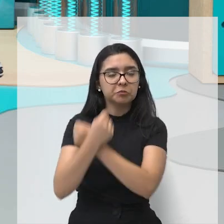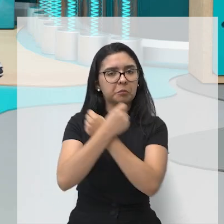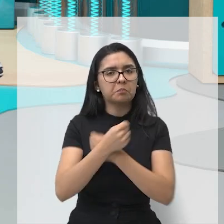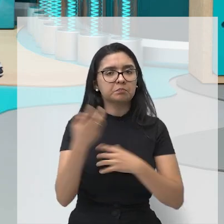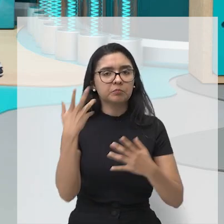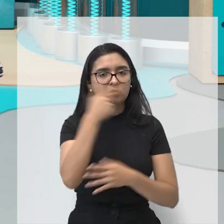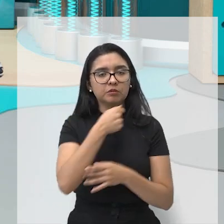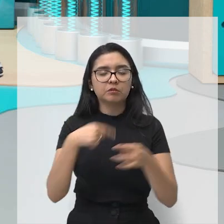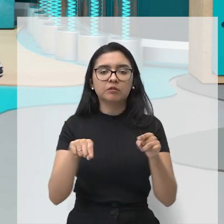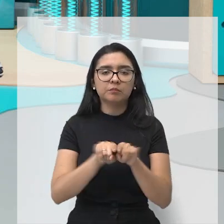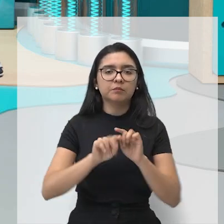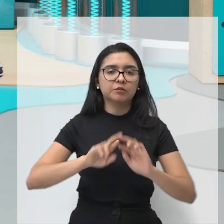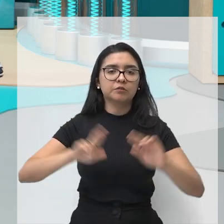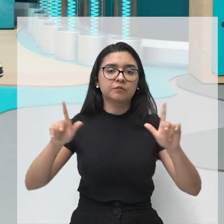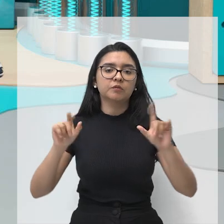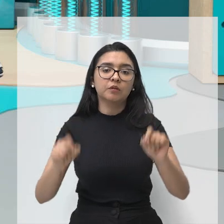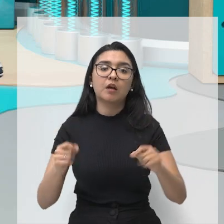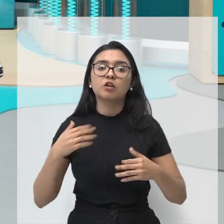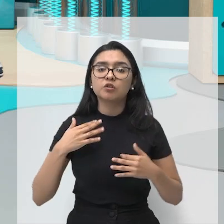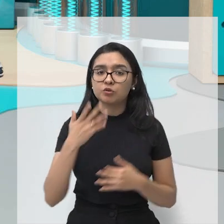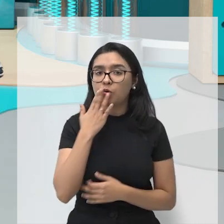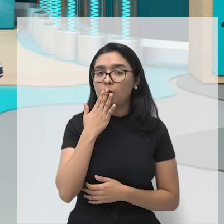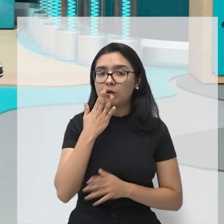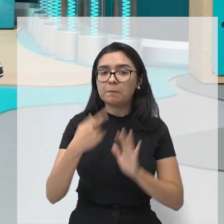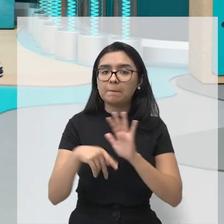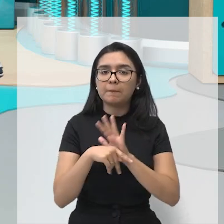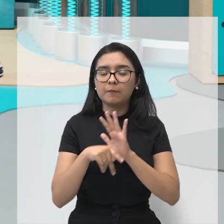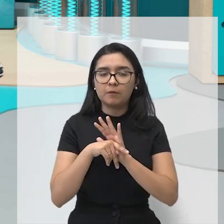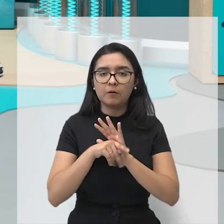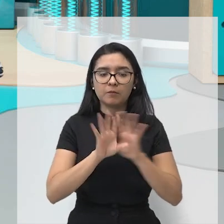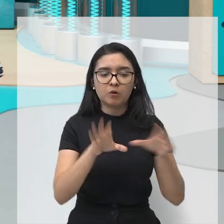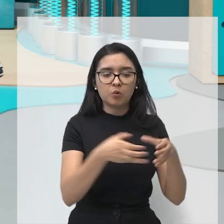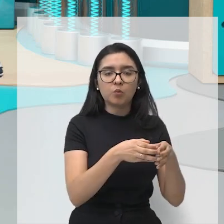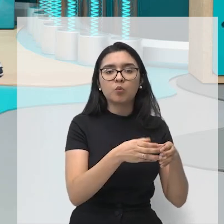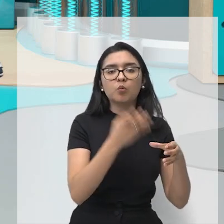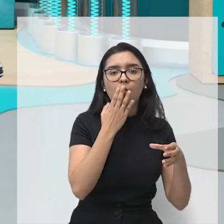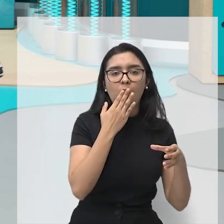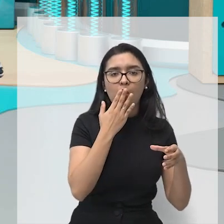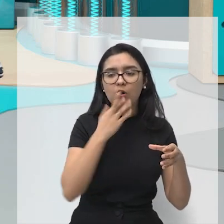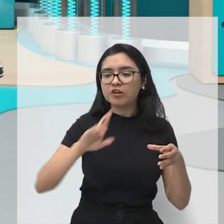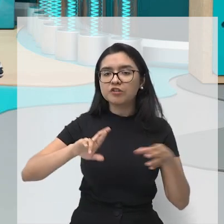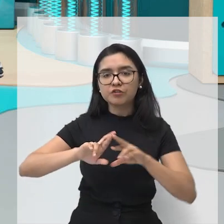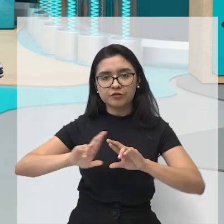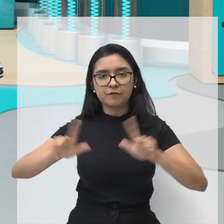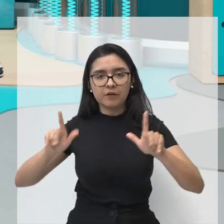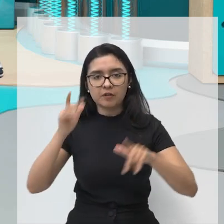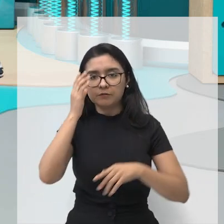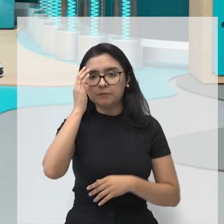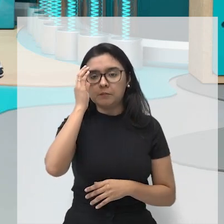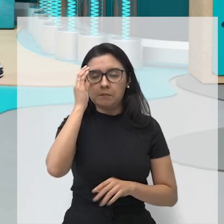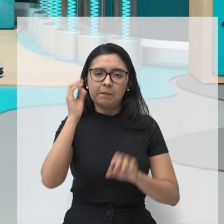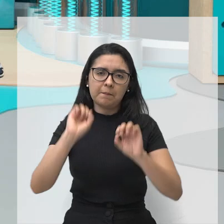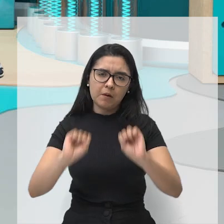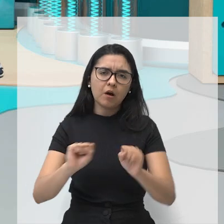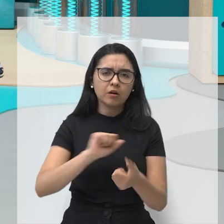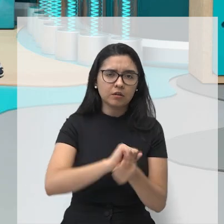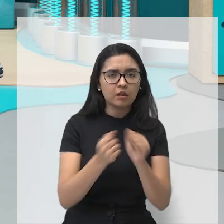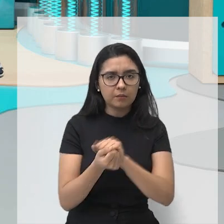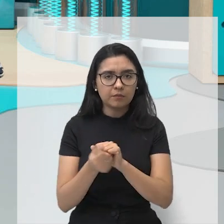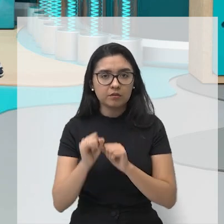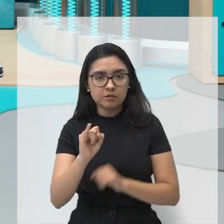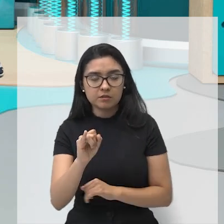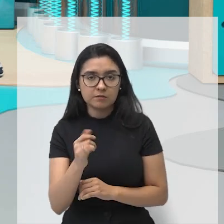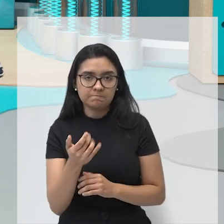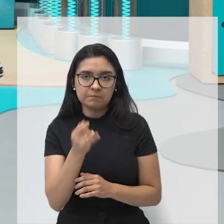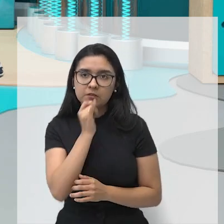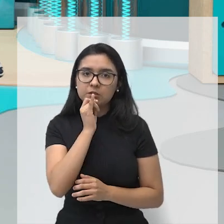primeira, que diferenciavam ali, inclusive, as cores da equipe. É um ponto importante, porém, pode ser adaptado aí. De repente, se